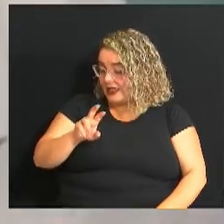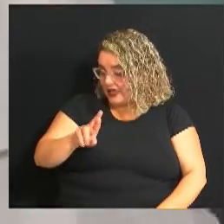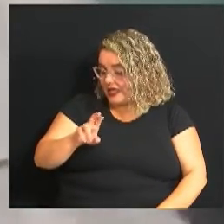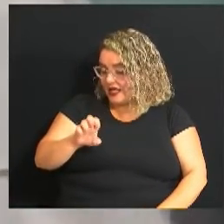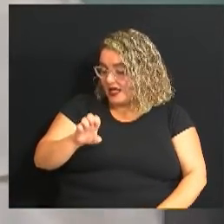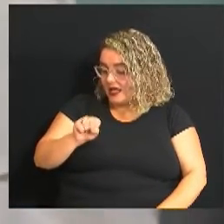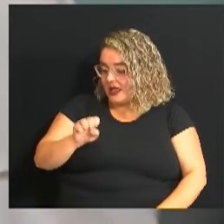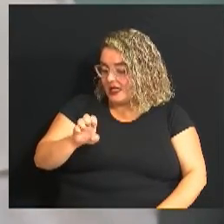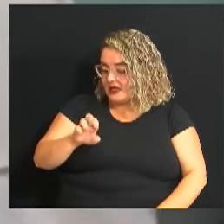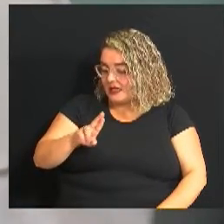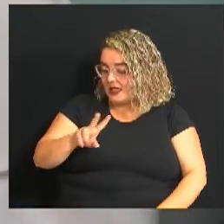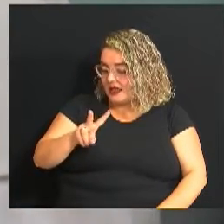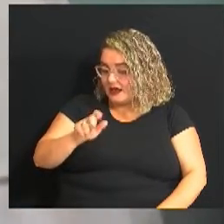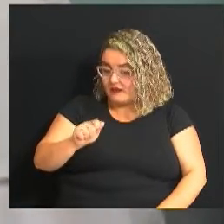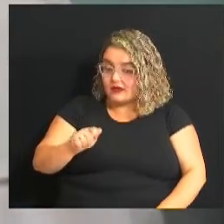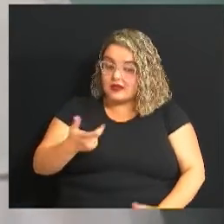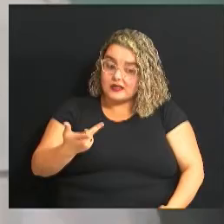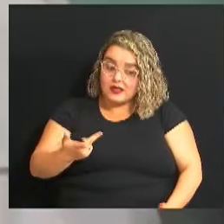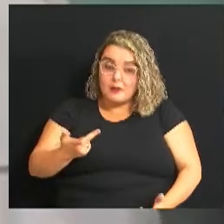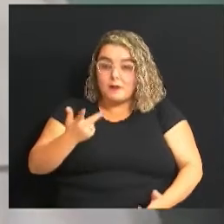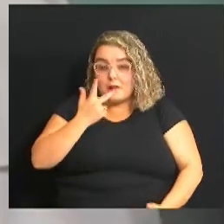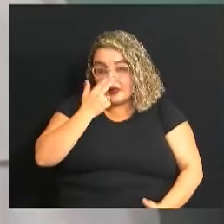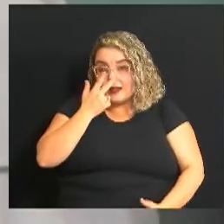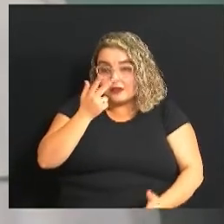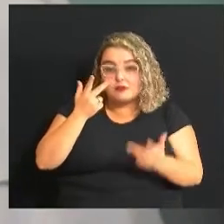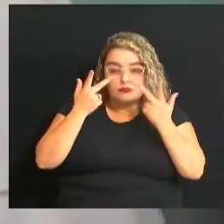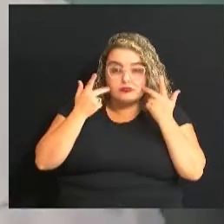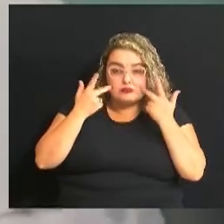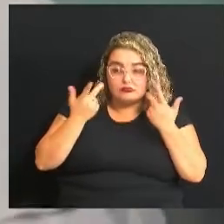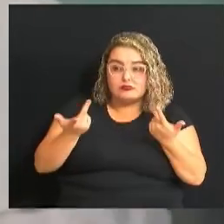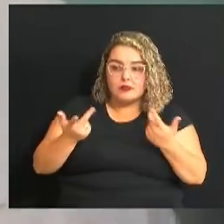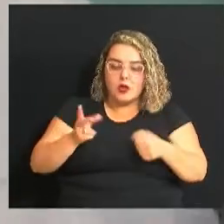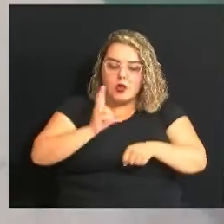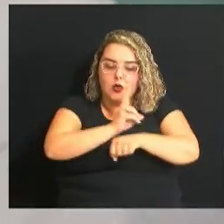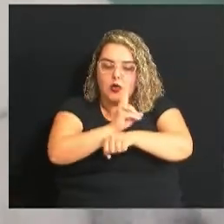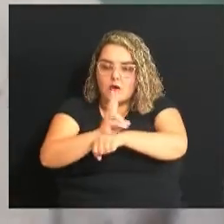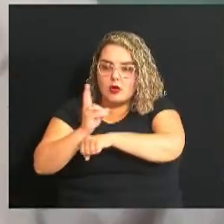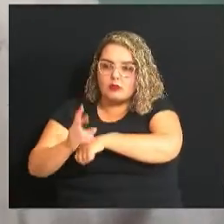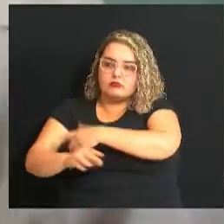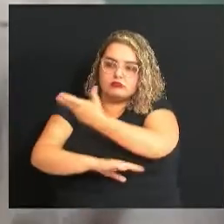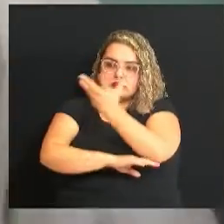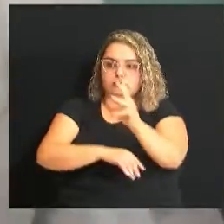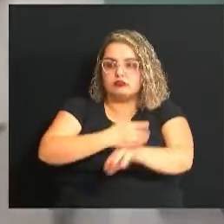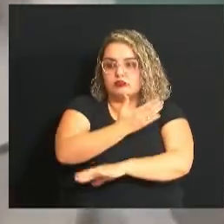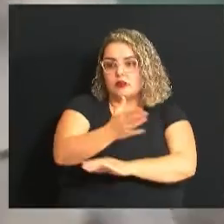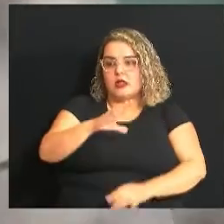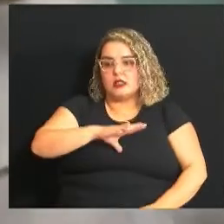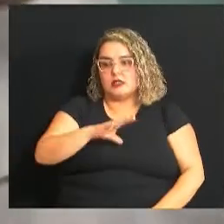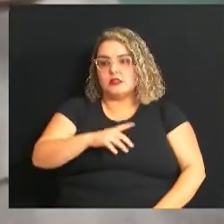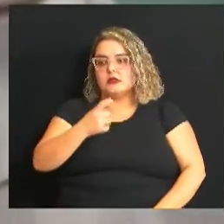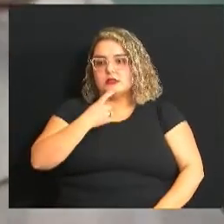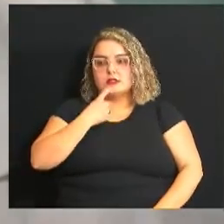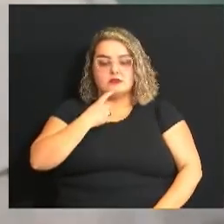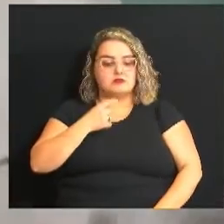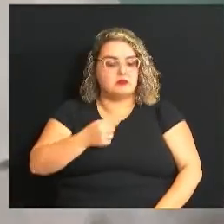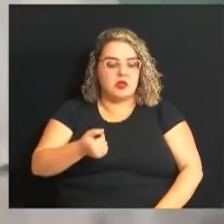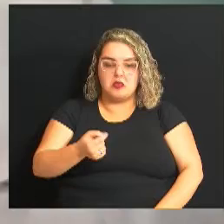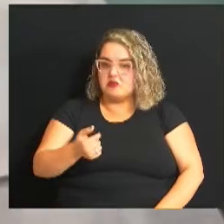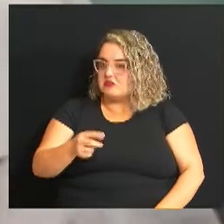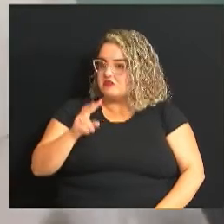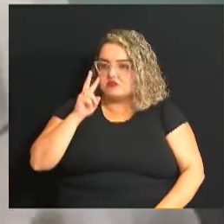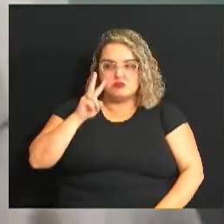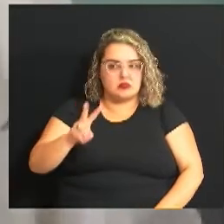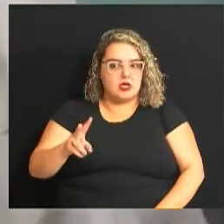áreas naturais que em muitas cidades a gente vê, né, cidades mais antigas a gente já quase não vê mais, São Paulo tem